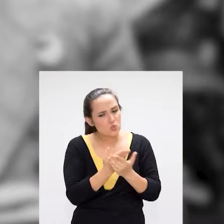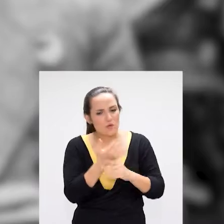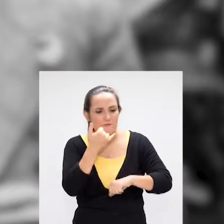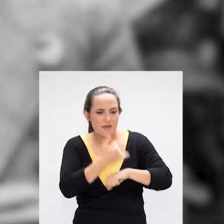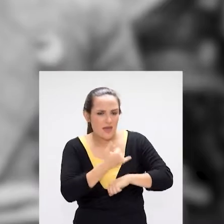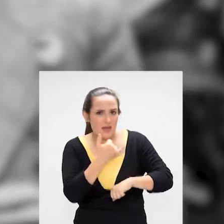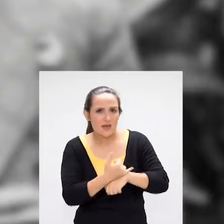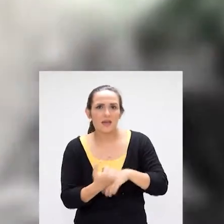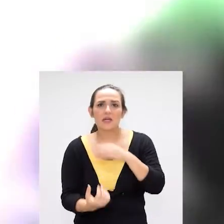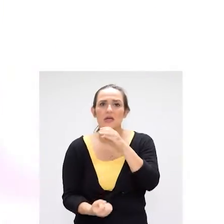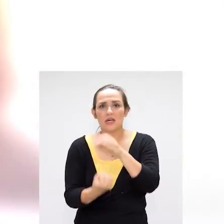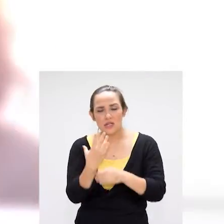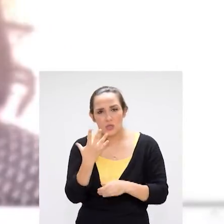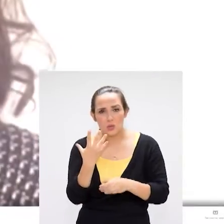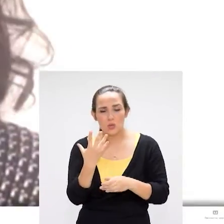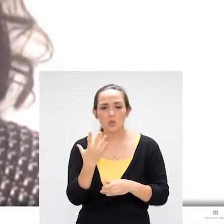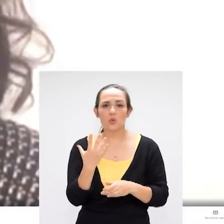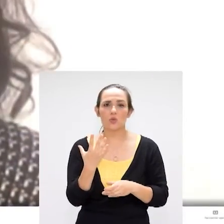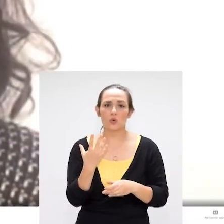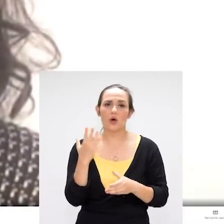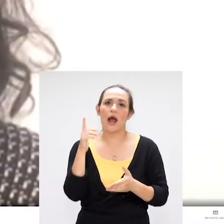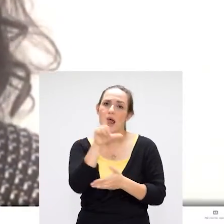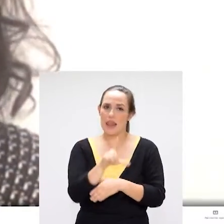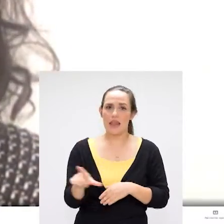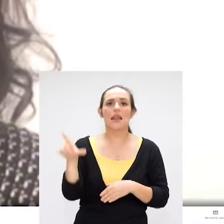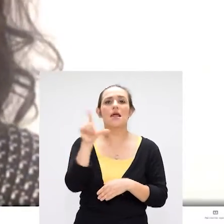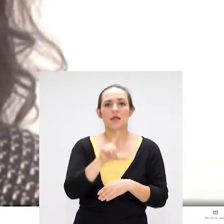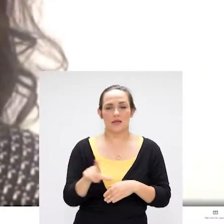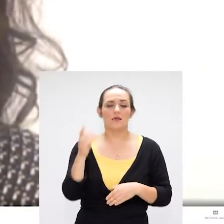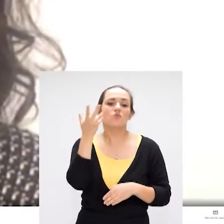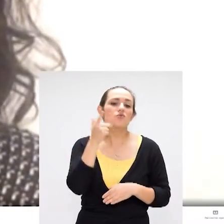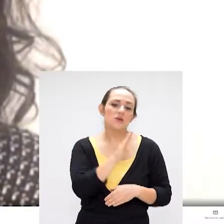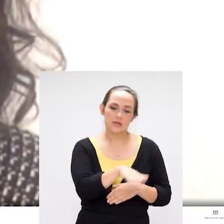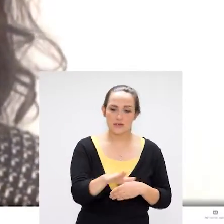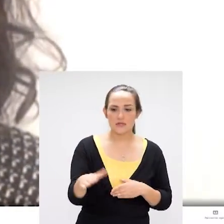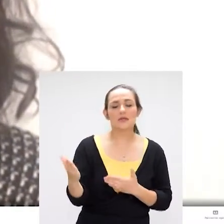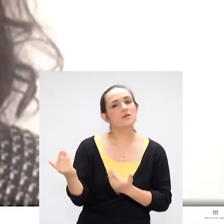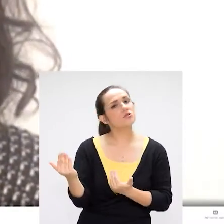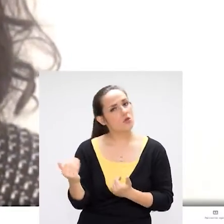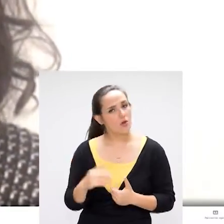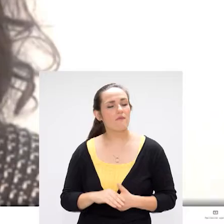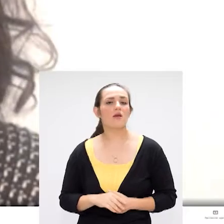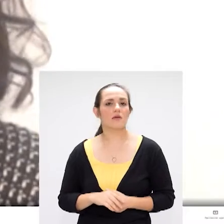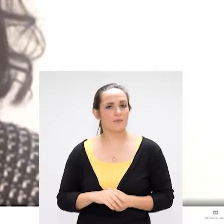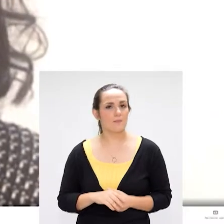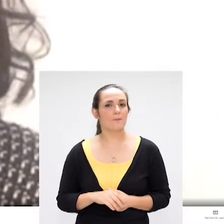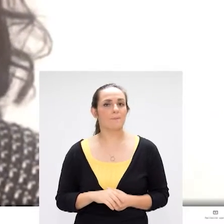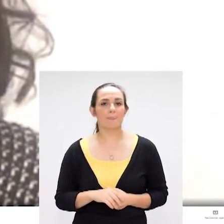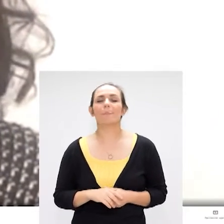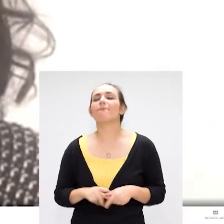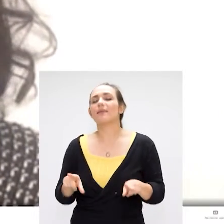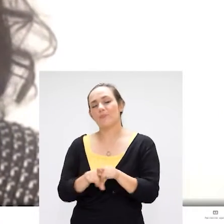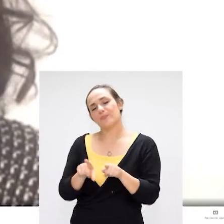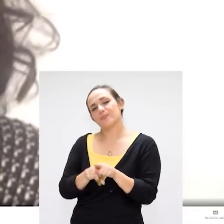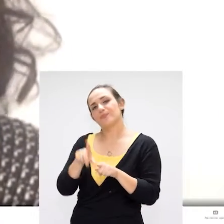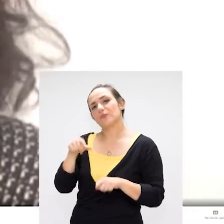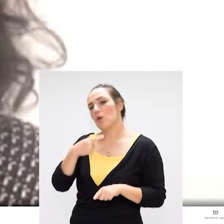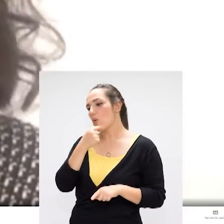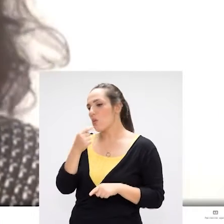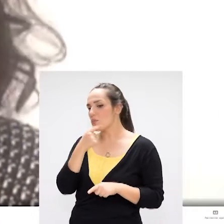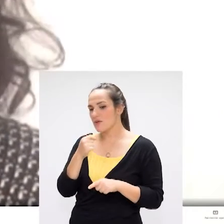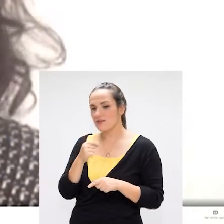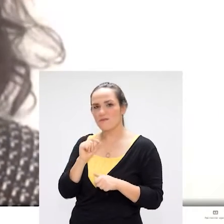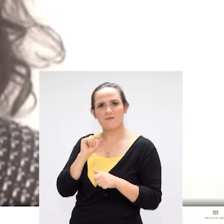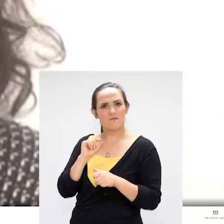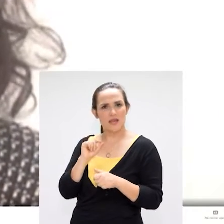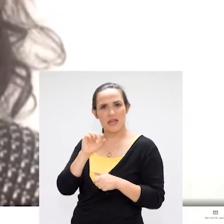o criador da nossa literatura infanto-juvenil. Ele foi também um